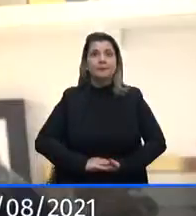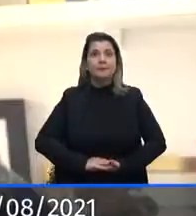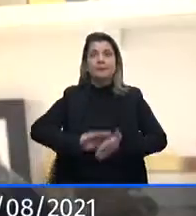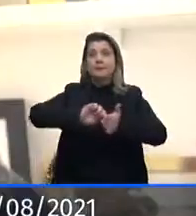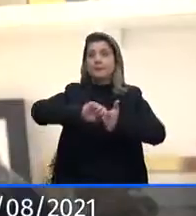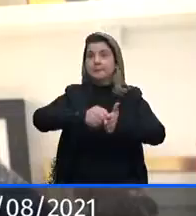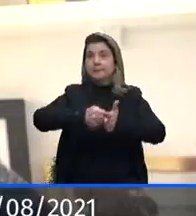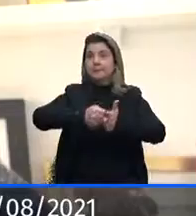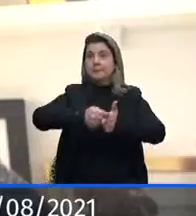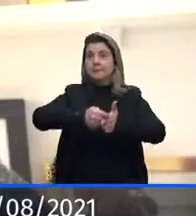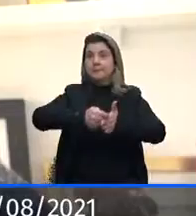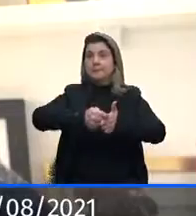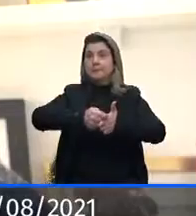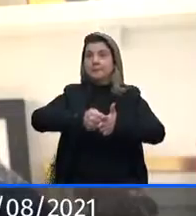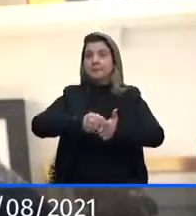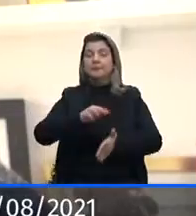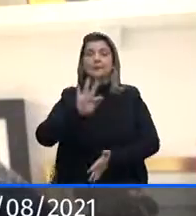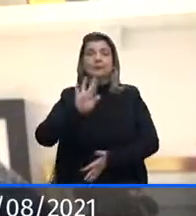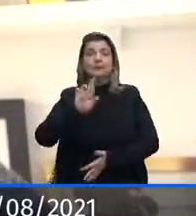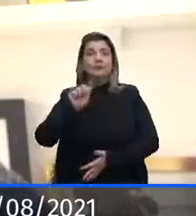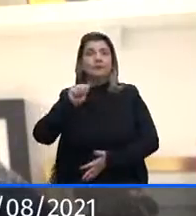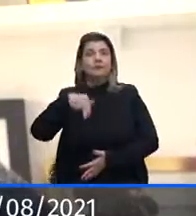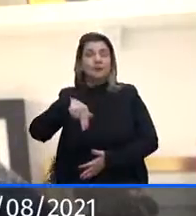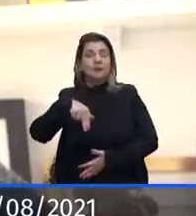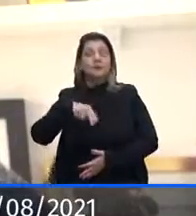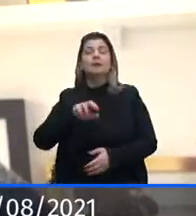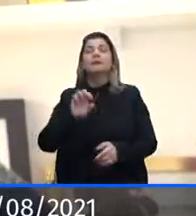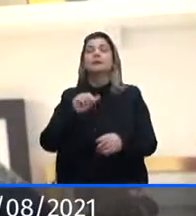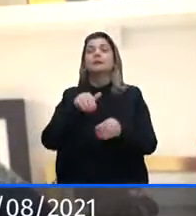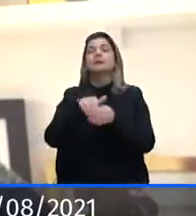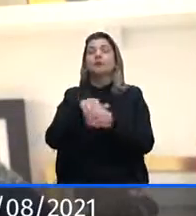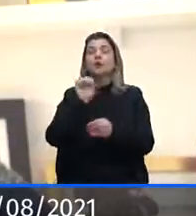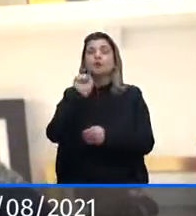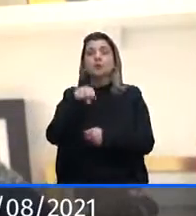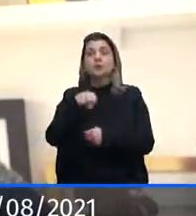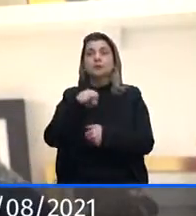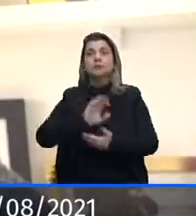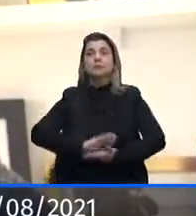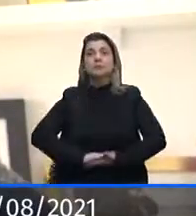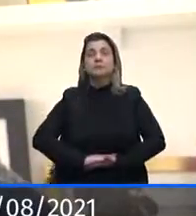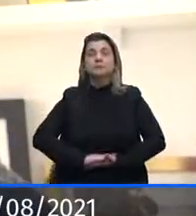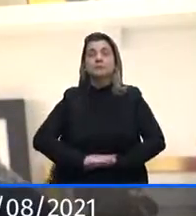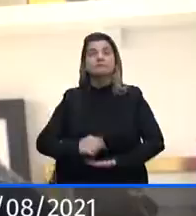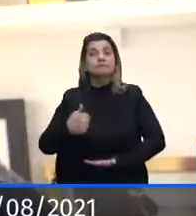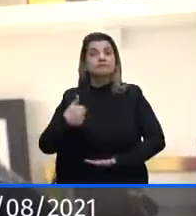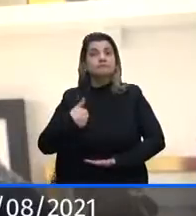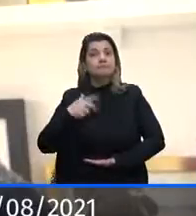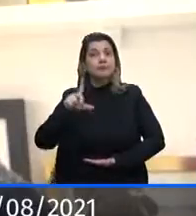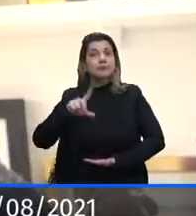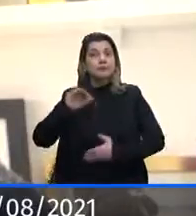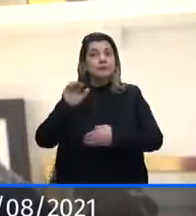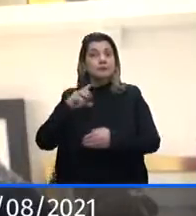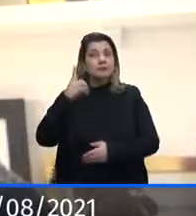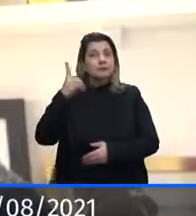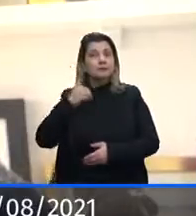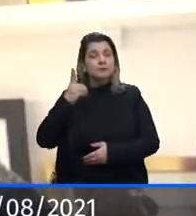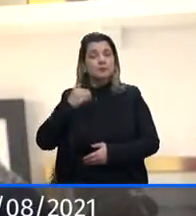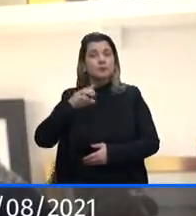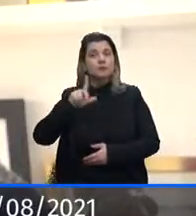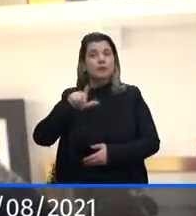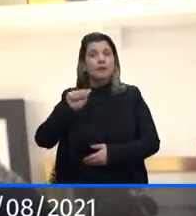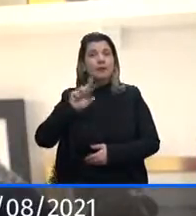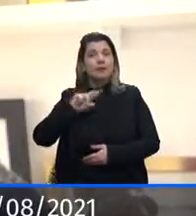Trancou o da Fran. Ai, favorável. Este deputado vota